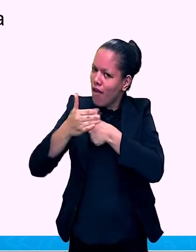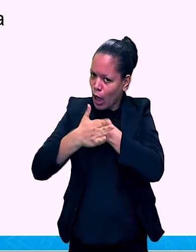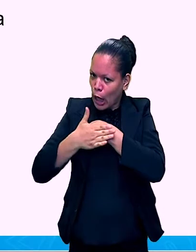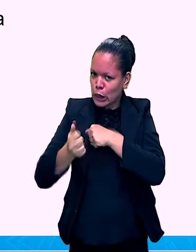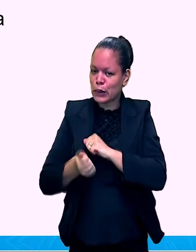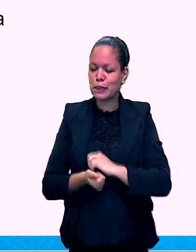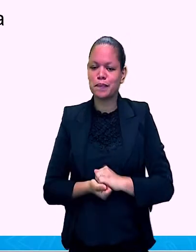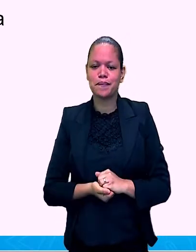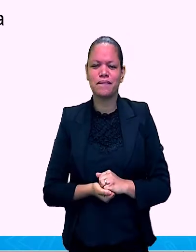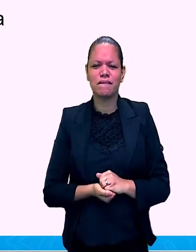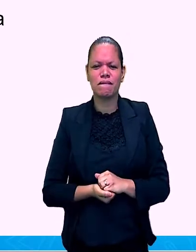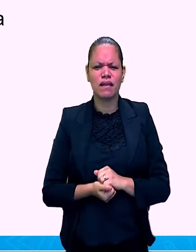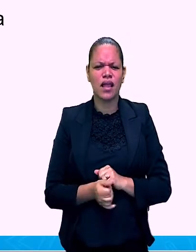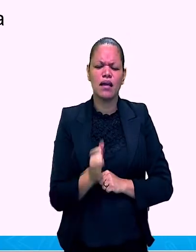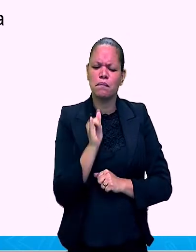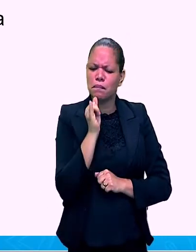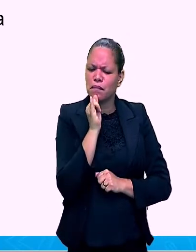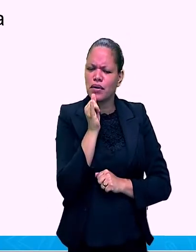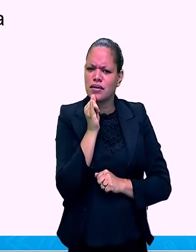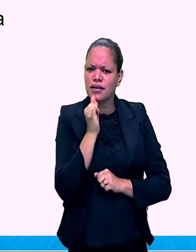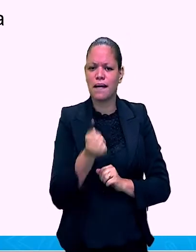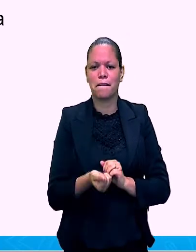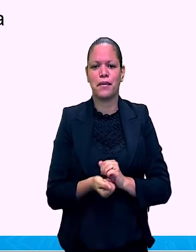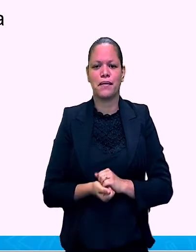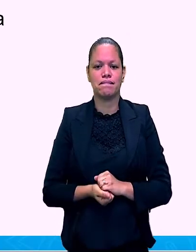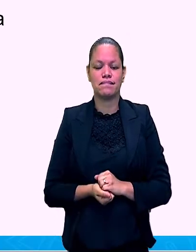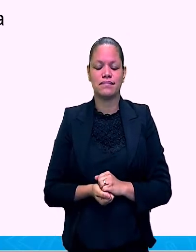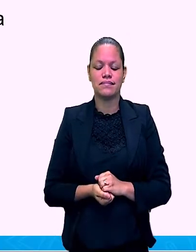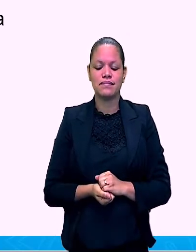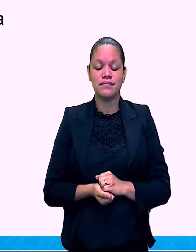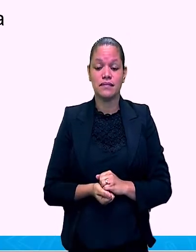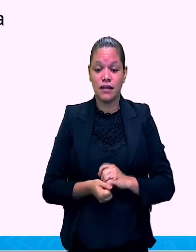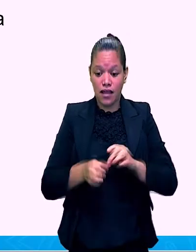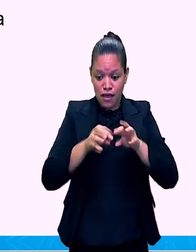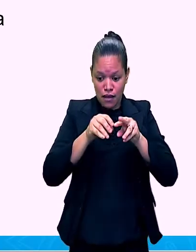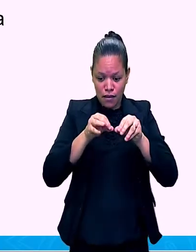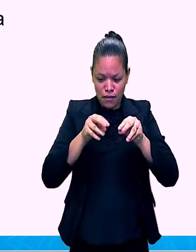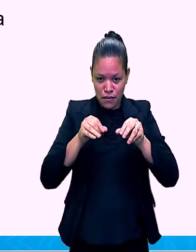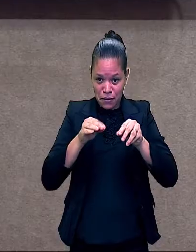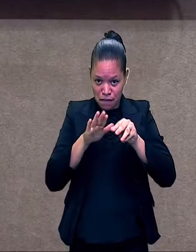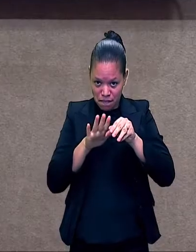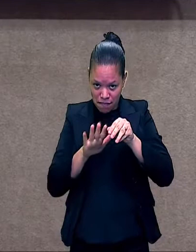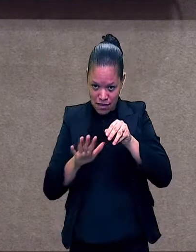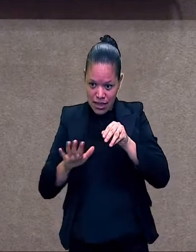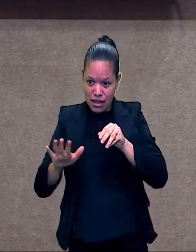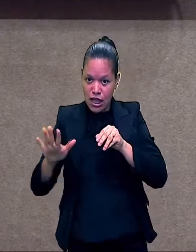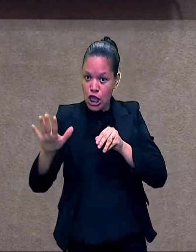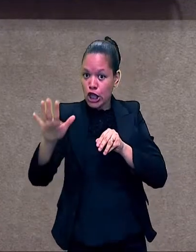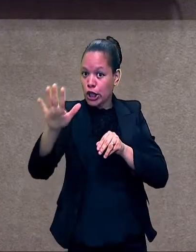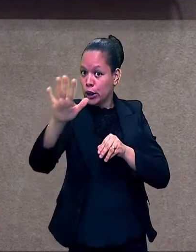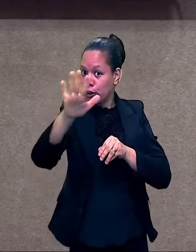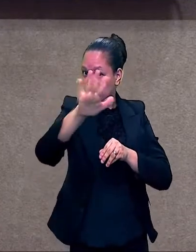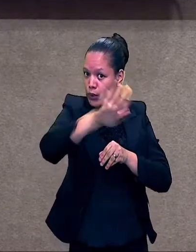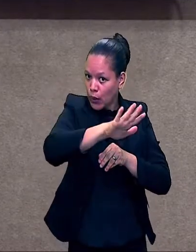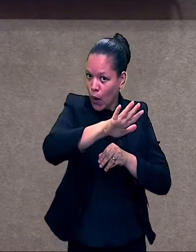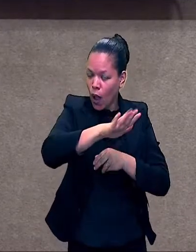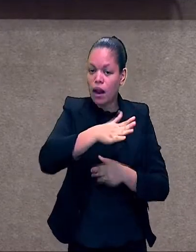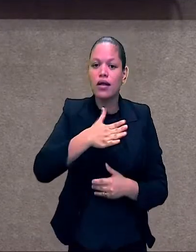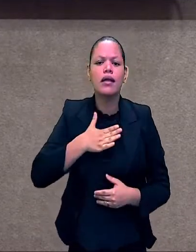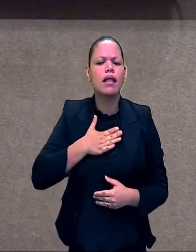quarto, onde começa a cozinha da minha casa. É um território que foi marcado por parede. Mas eu tenho também